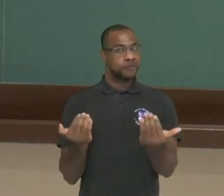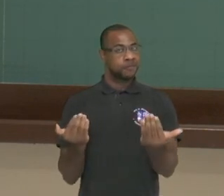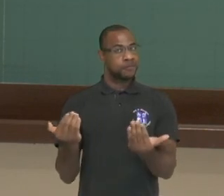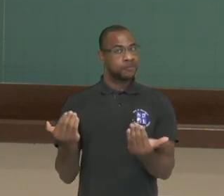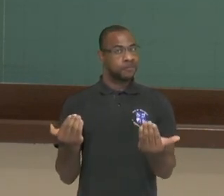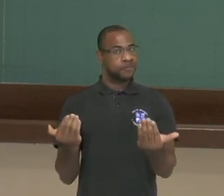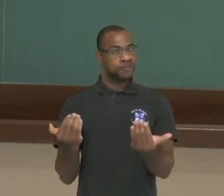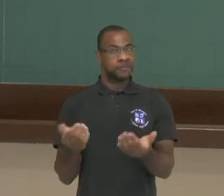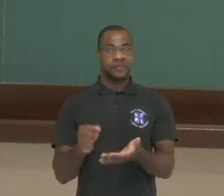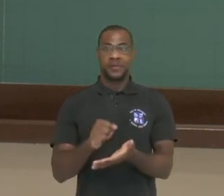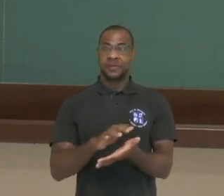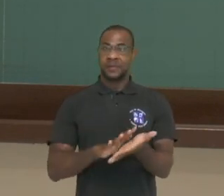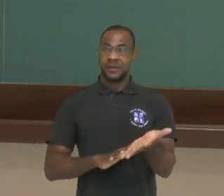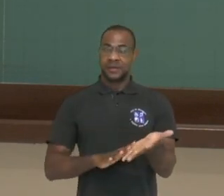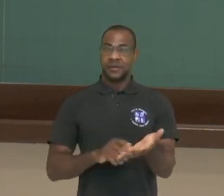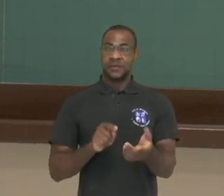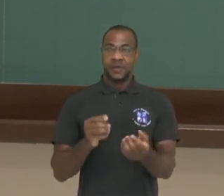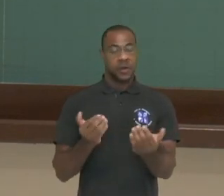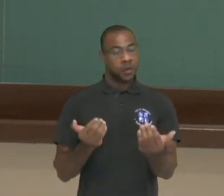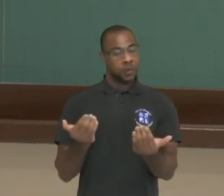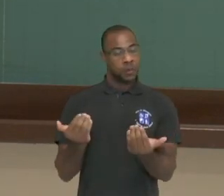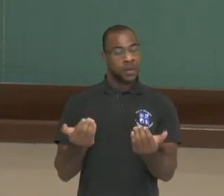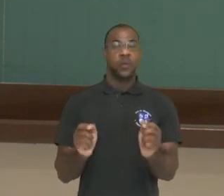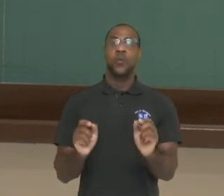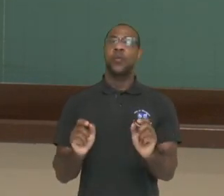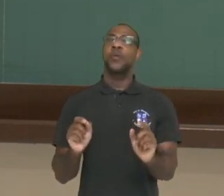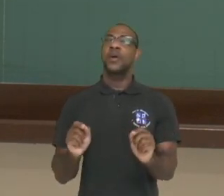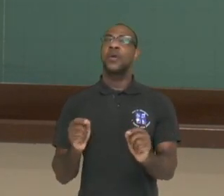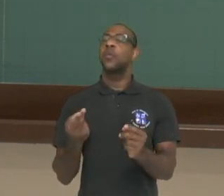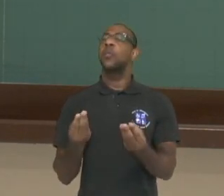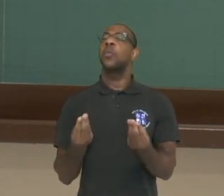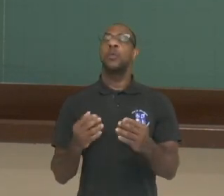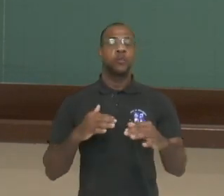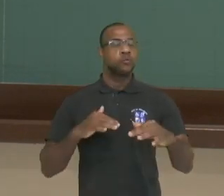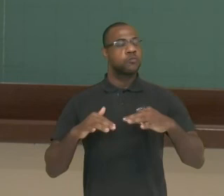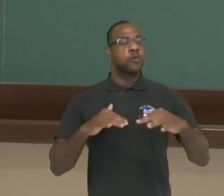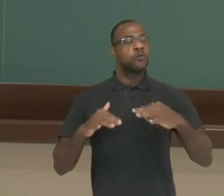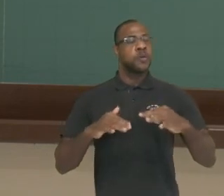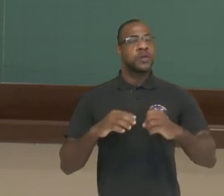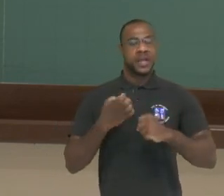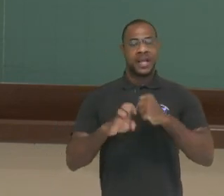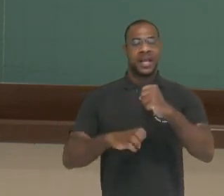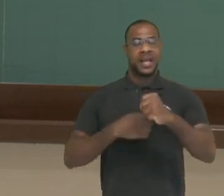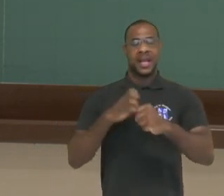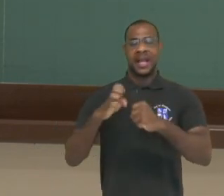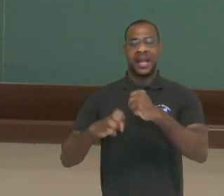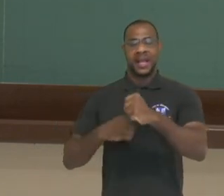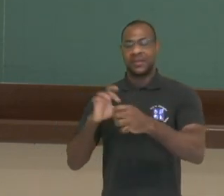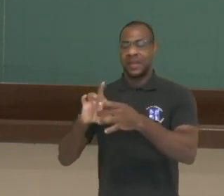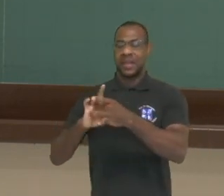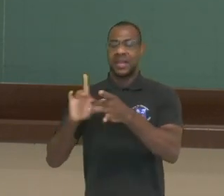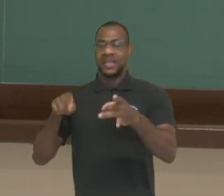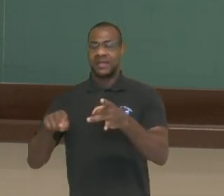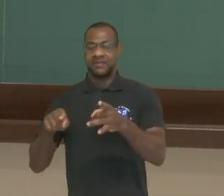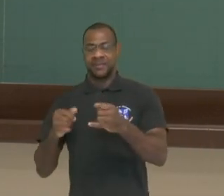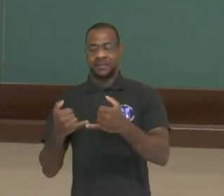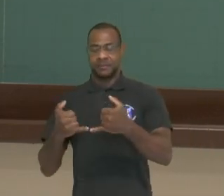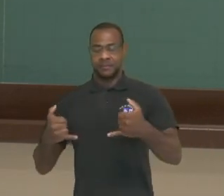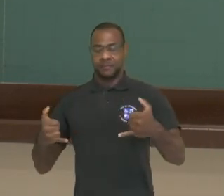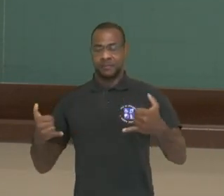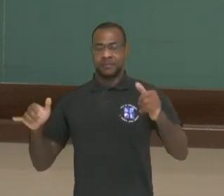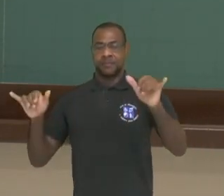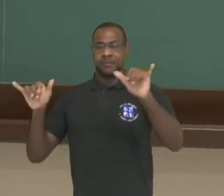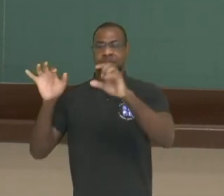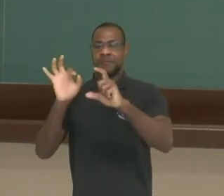Anotou o exercício? Você comparou aí como que se dá o movimento dos elétrons livres no interior de um fio